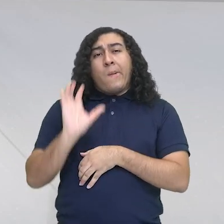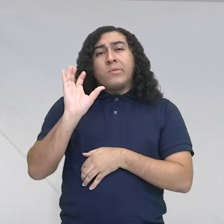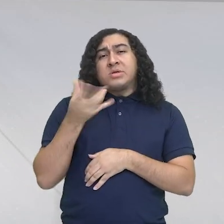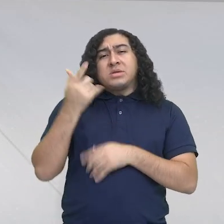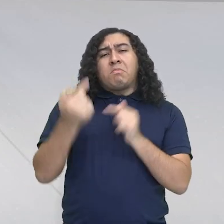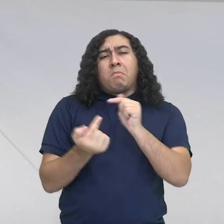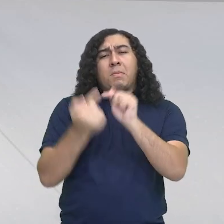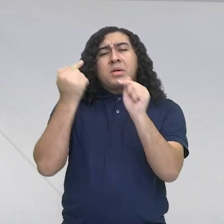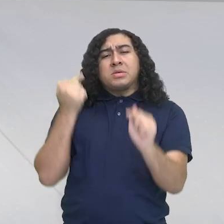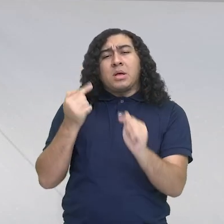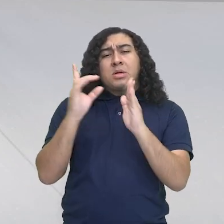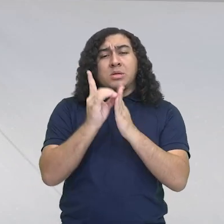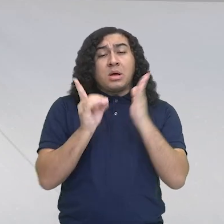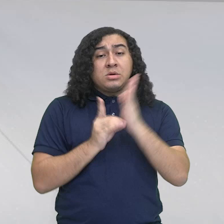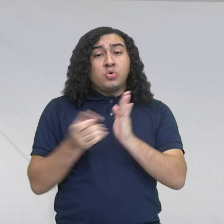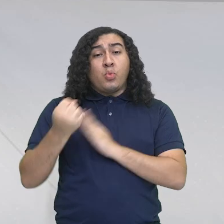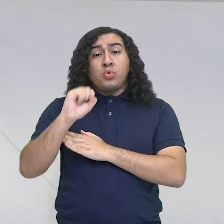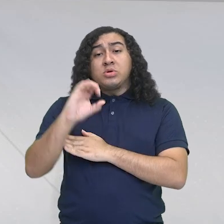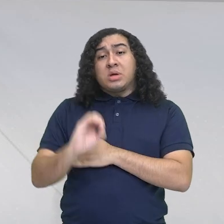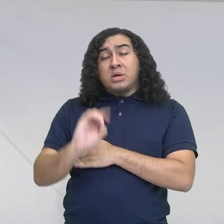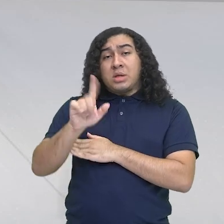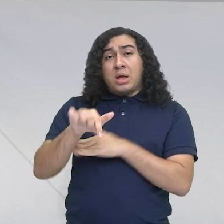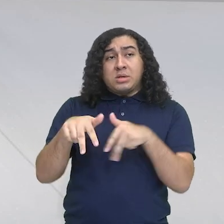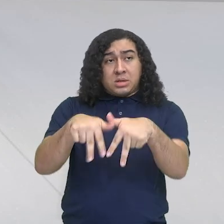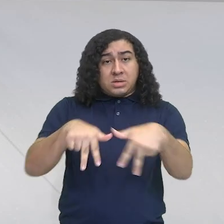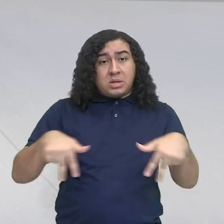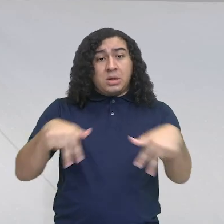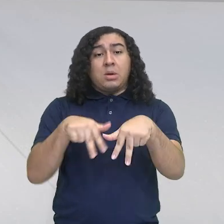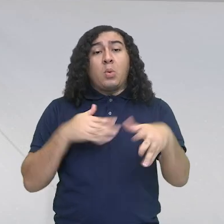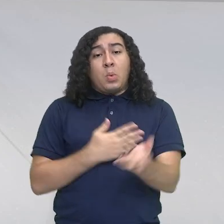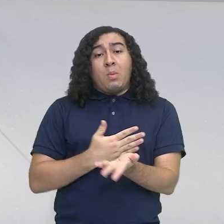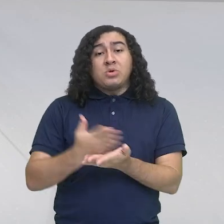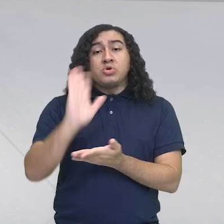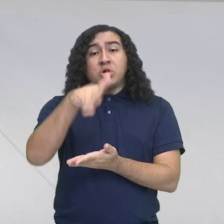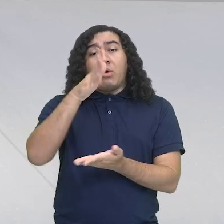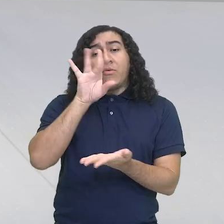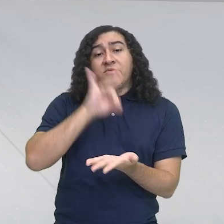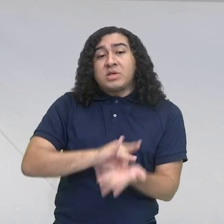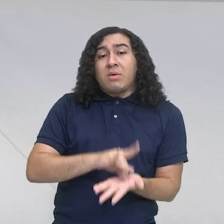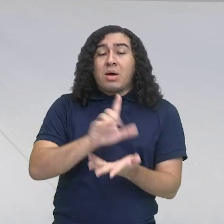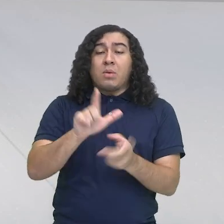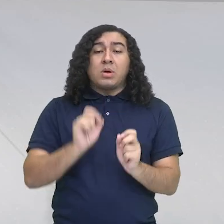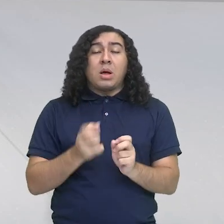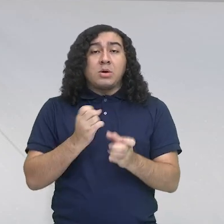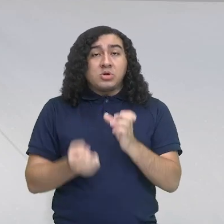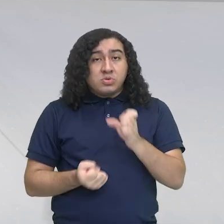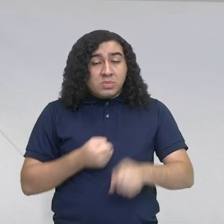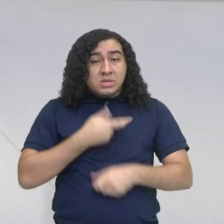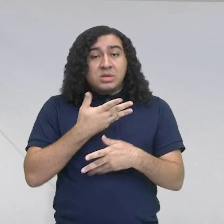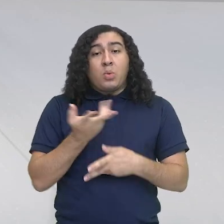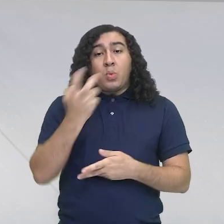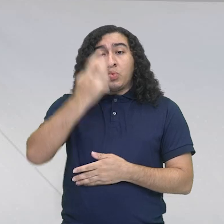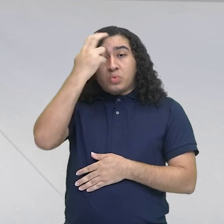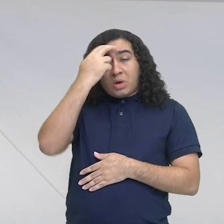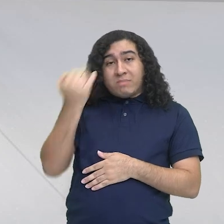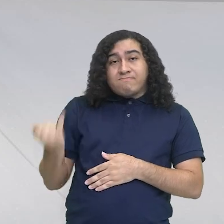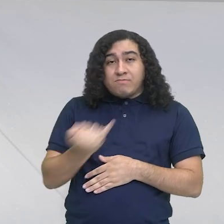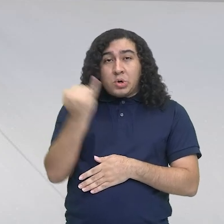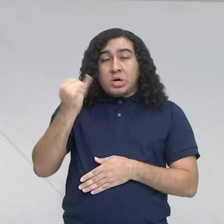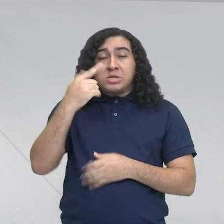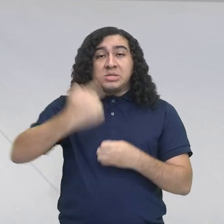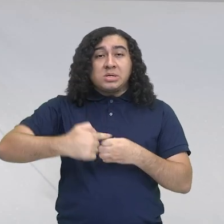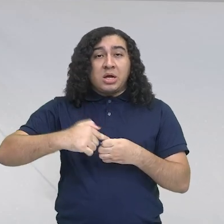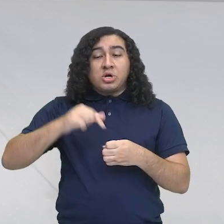de 1980, quando a ciranda ela começou a se consolidar como uma manifestação cultural importante na cidade de